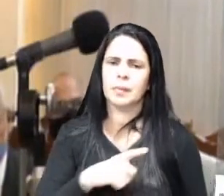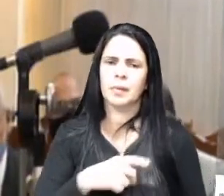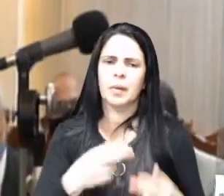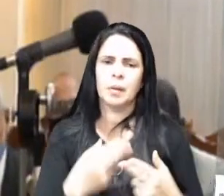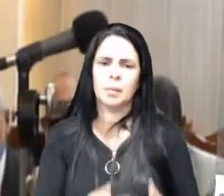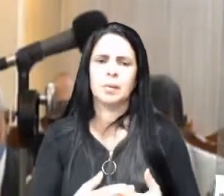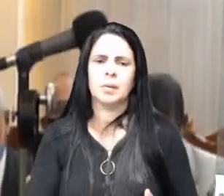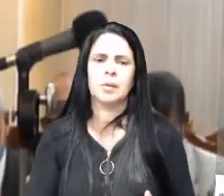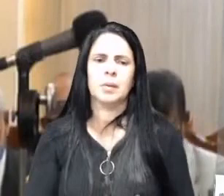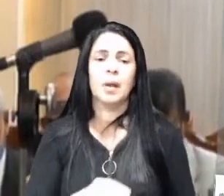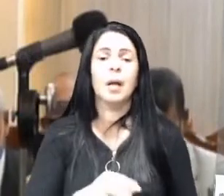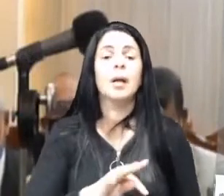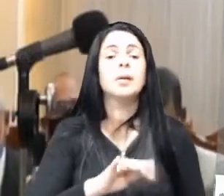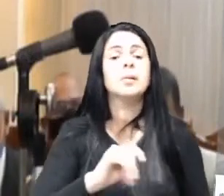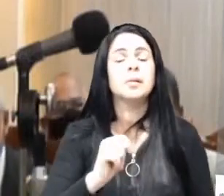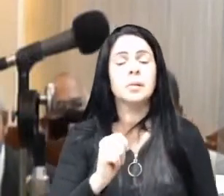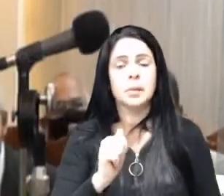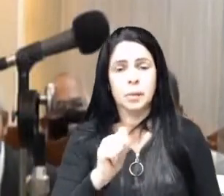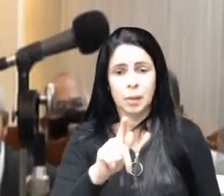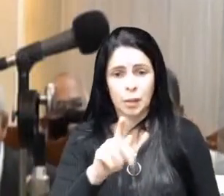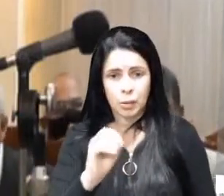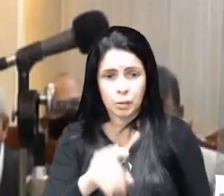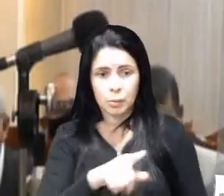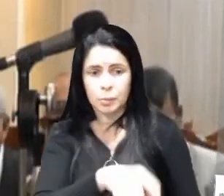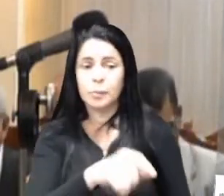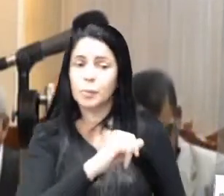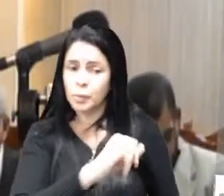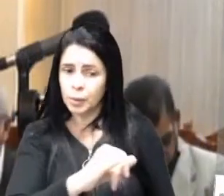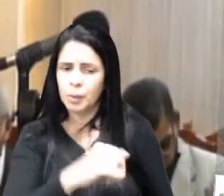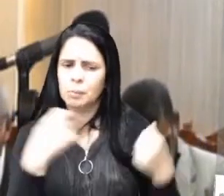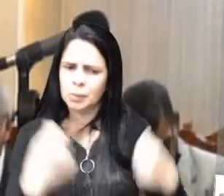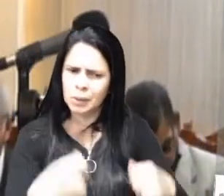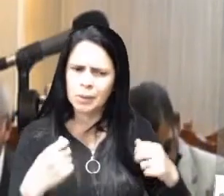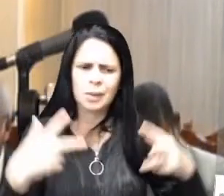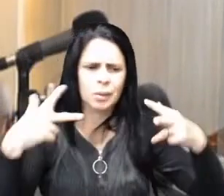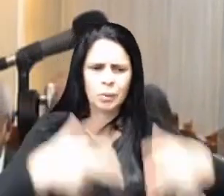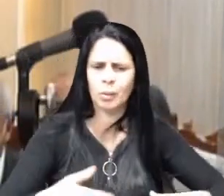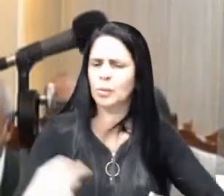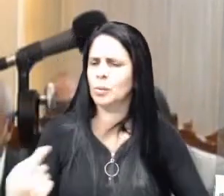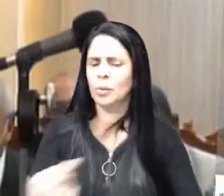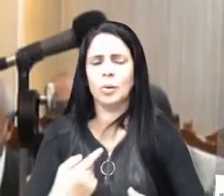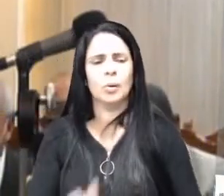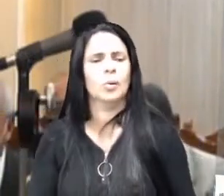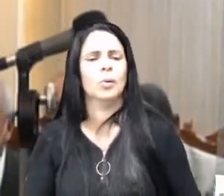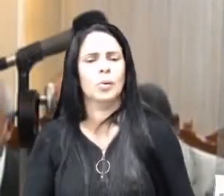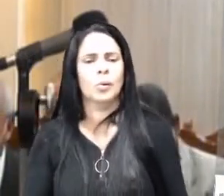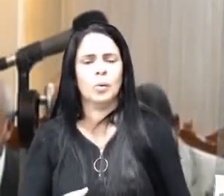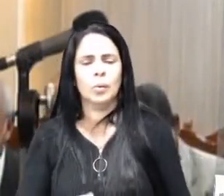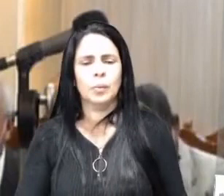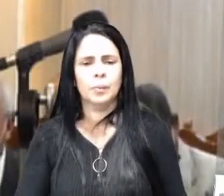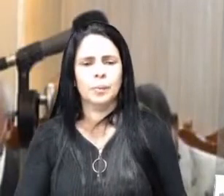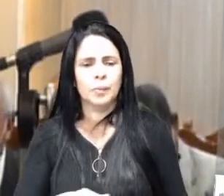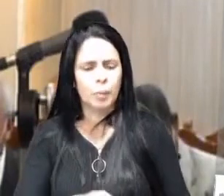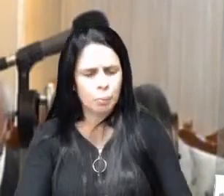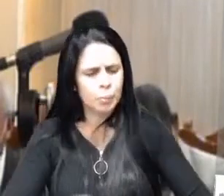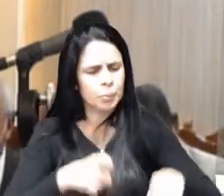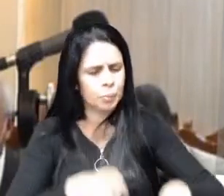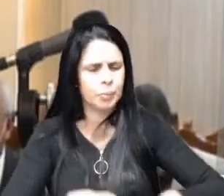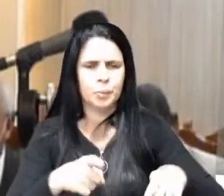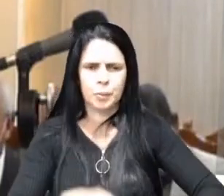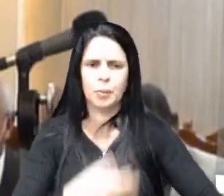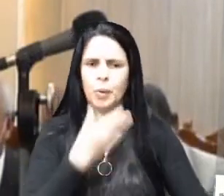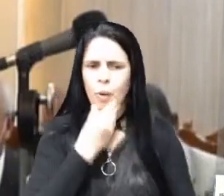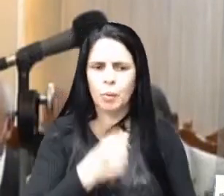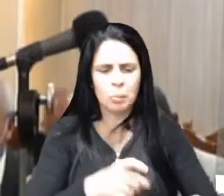lavrador. Tem que ser paciente. Paciente até que venha a chuva. Aleluia. Glória.